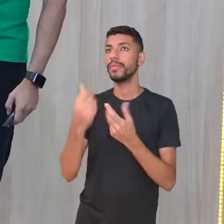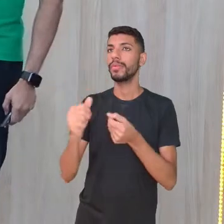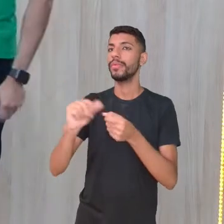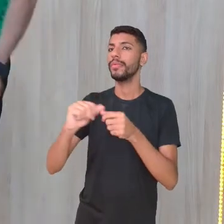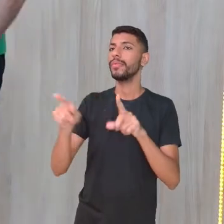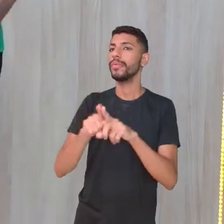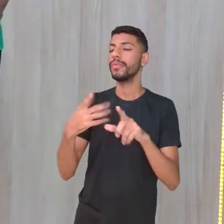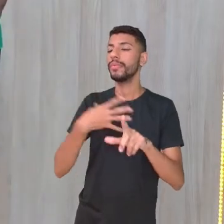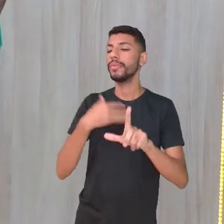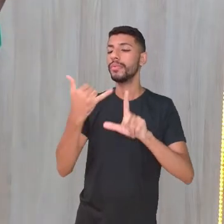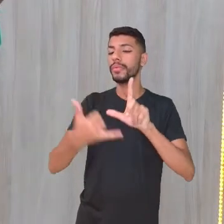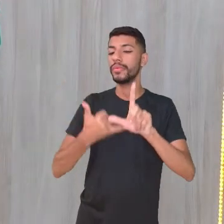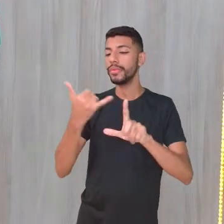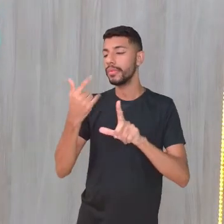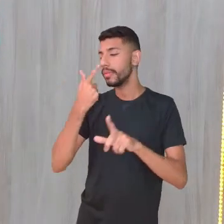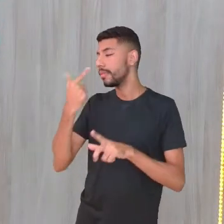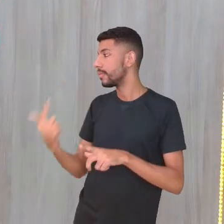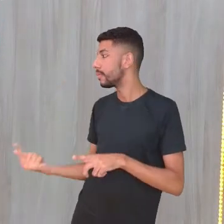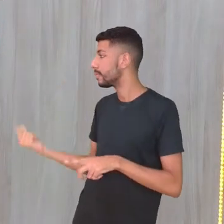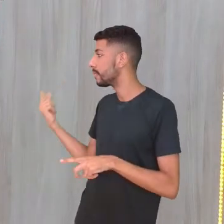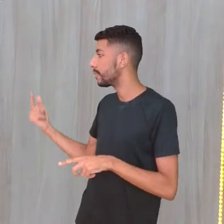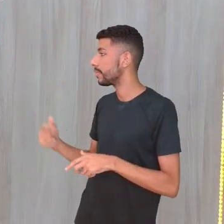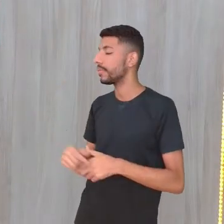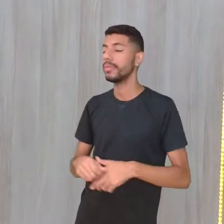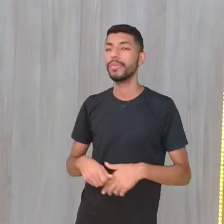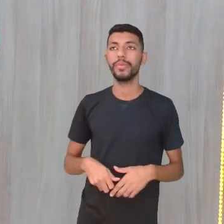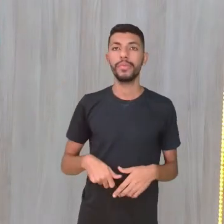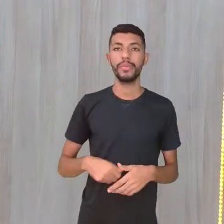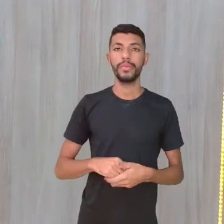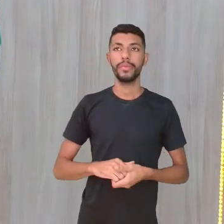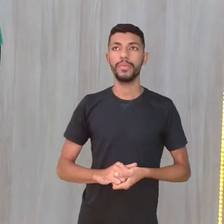forma lúdica, beleza? Eu quero dividir aí